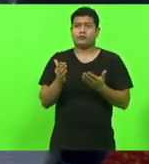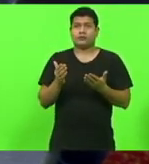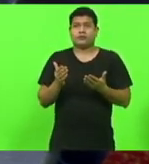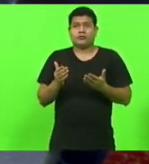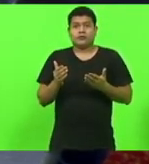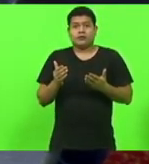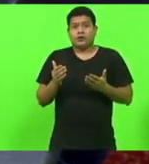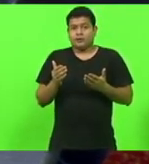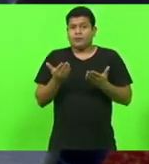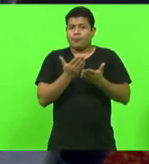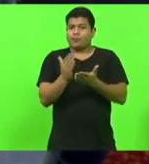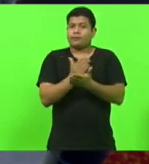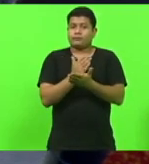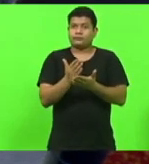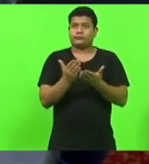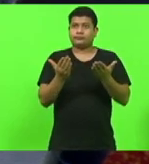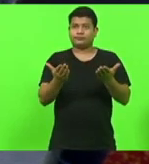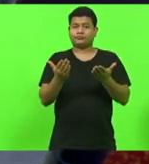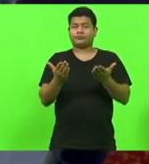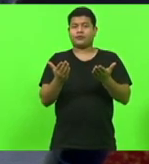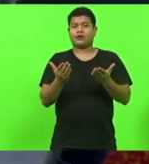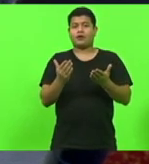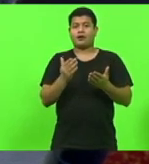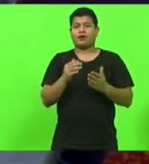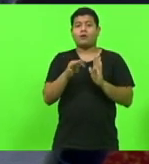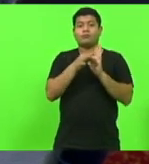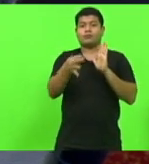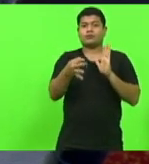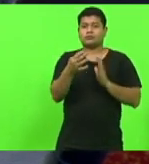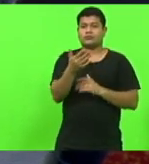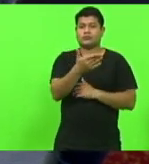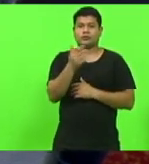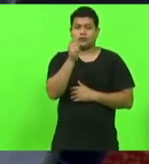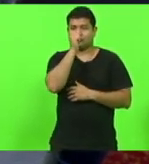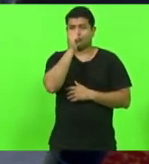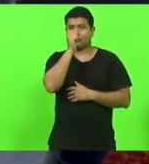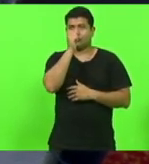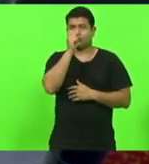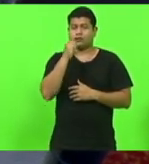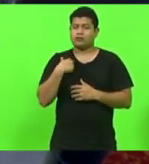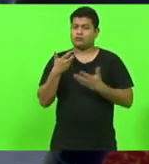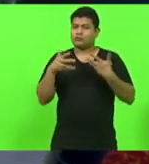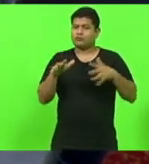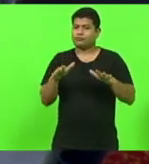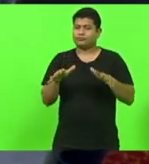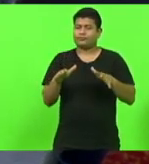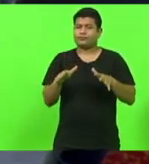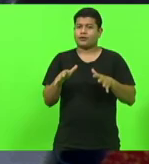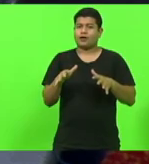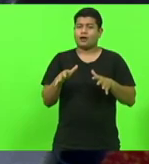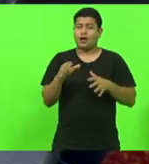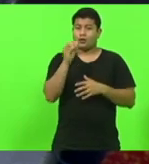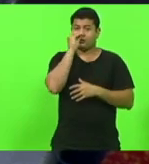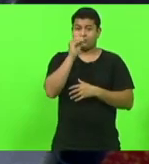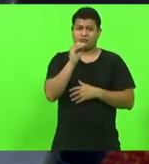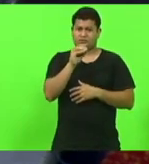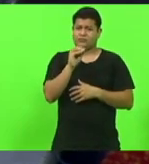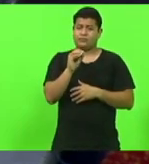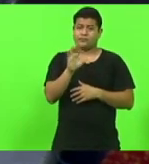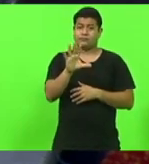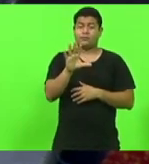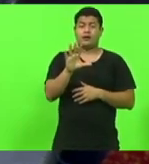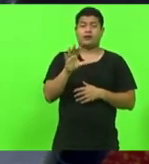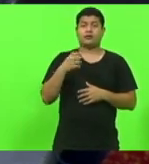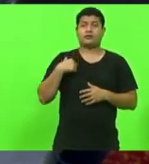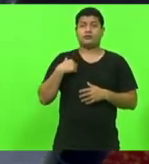desprestigiando o argumento trazido pelo deputado João Amin e outros colegas, é que está se fazendo, num ponto,